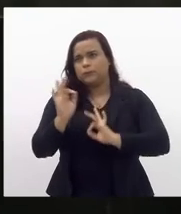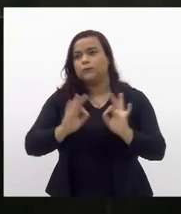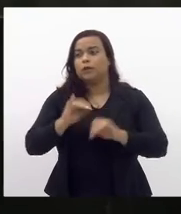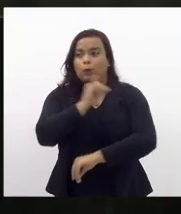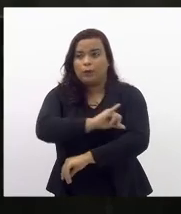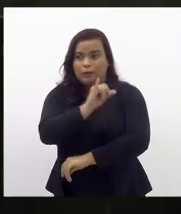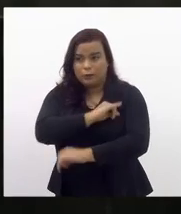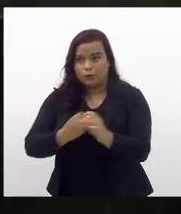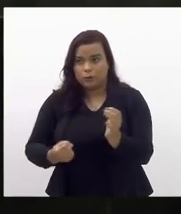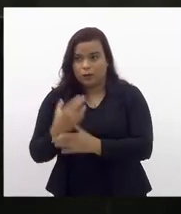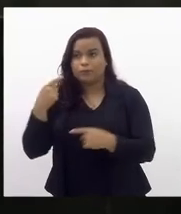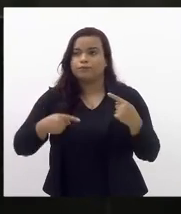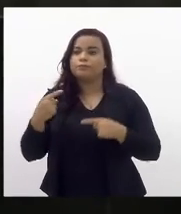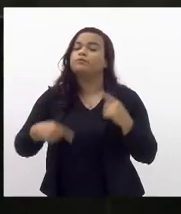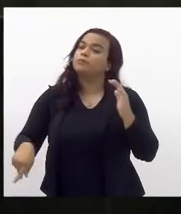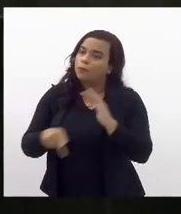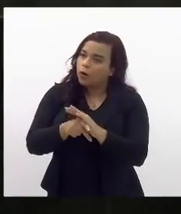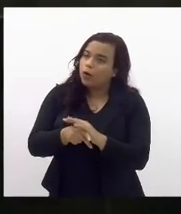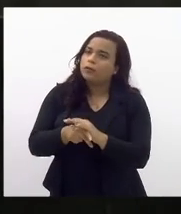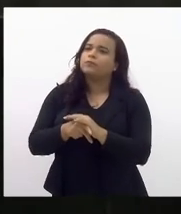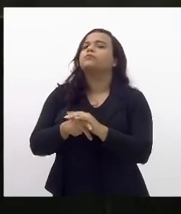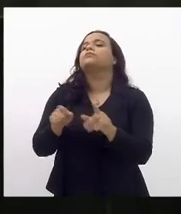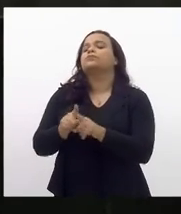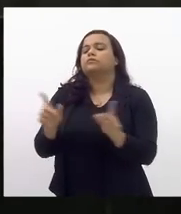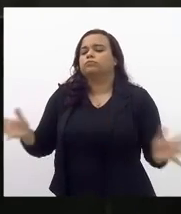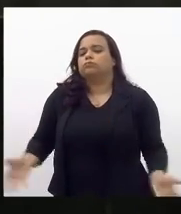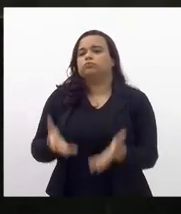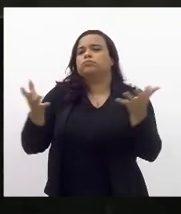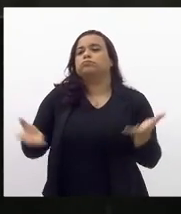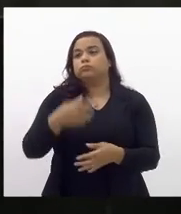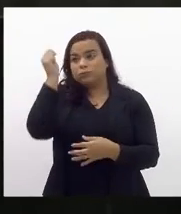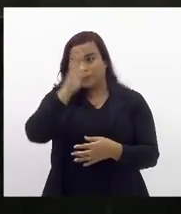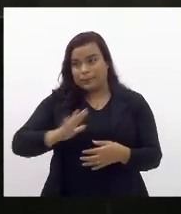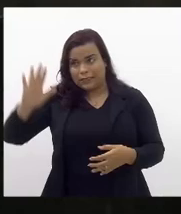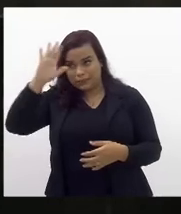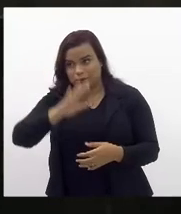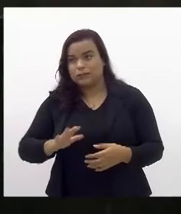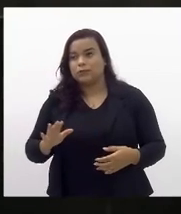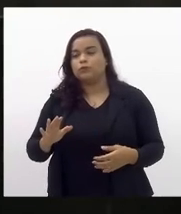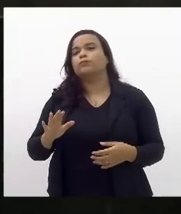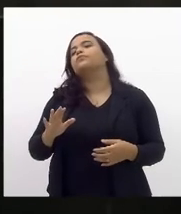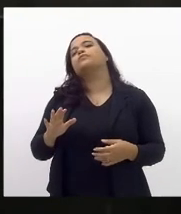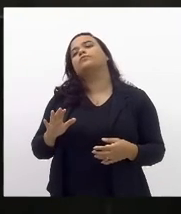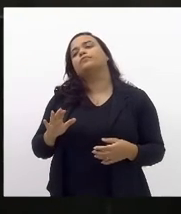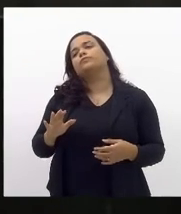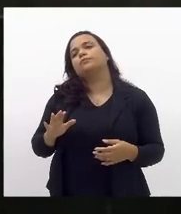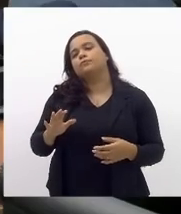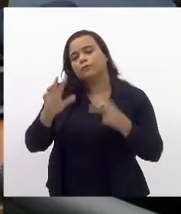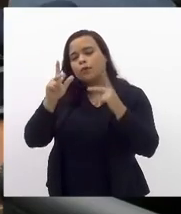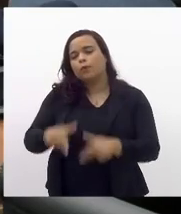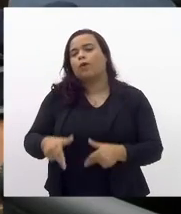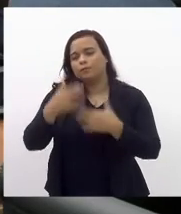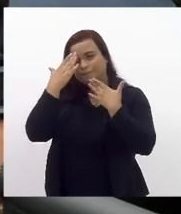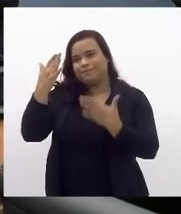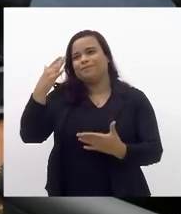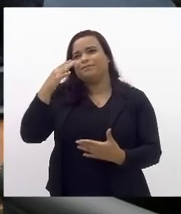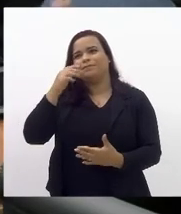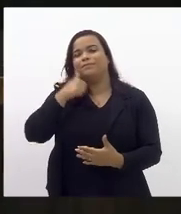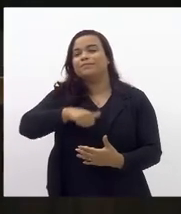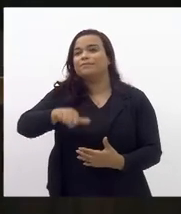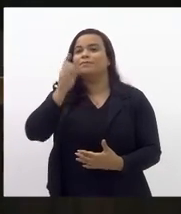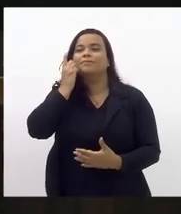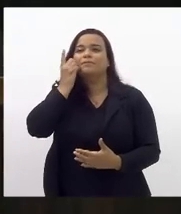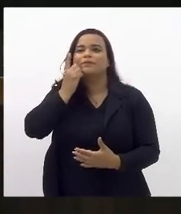própria e estimule que o Brasil faça isso em escala nacional. Muito obrigado, deputado Marta Rocha. O último